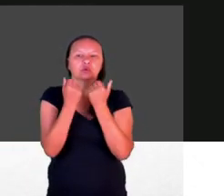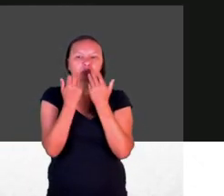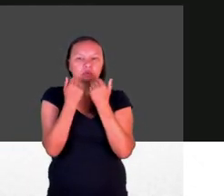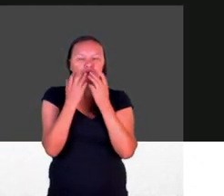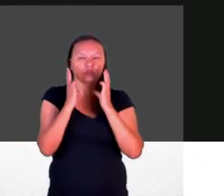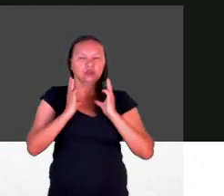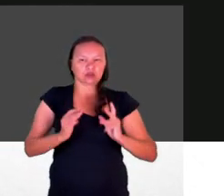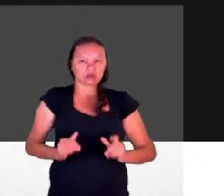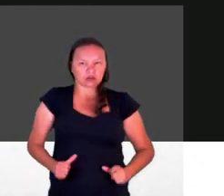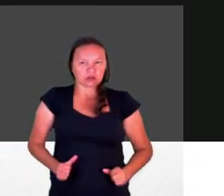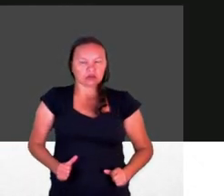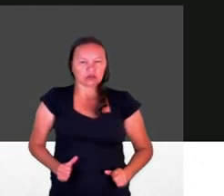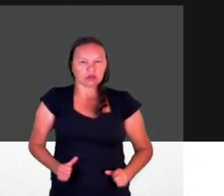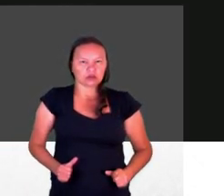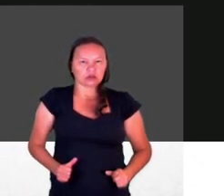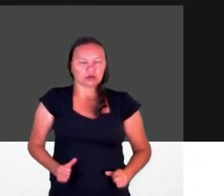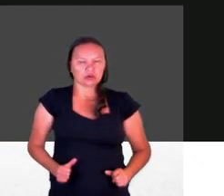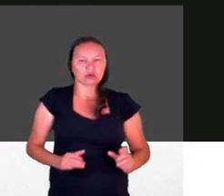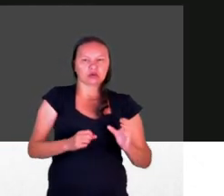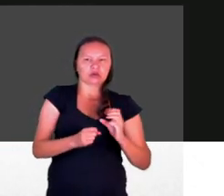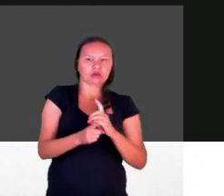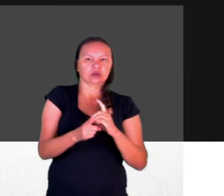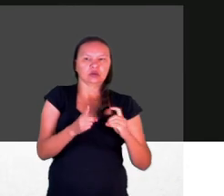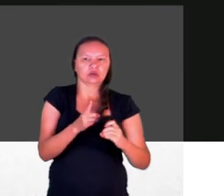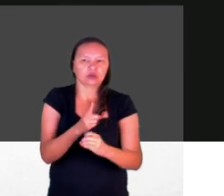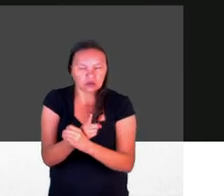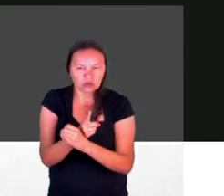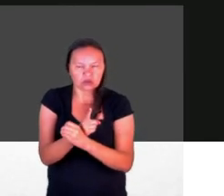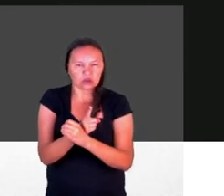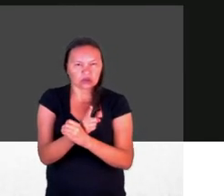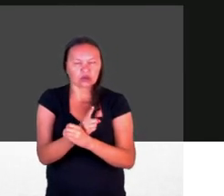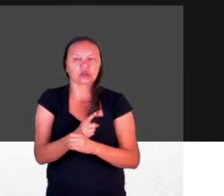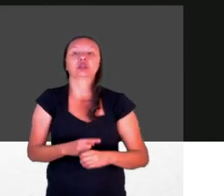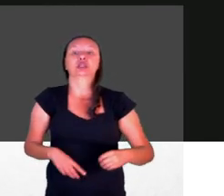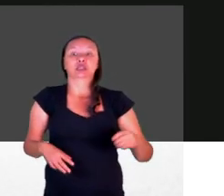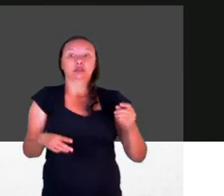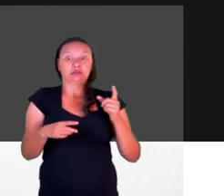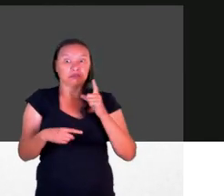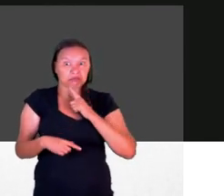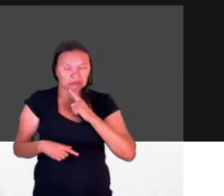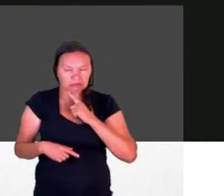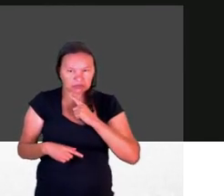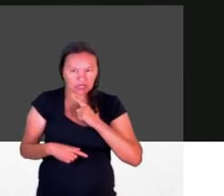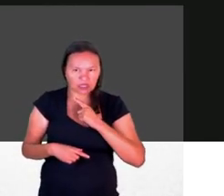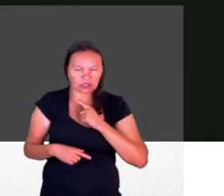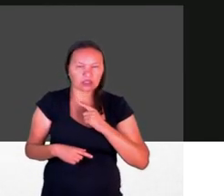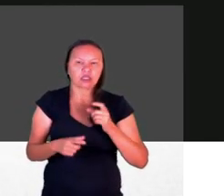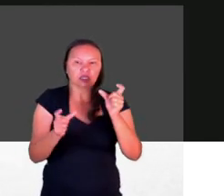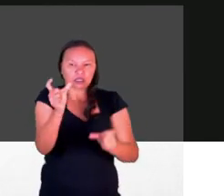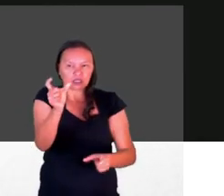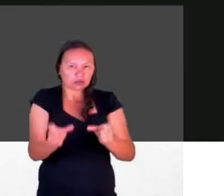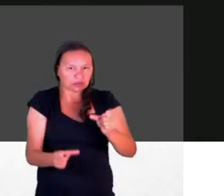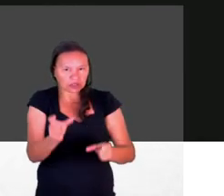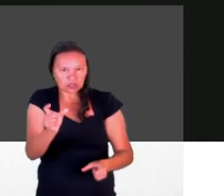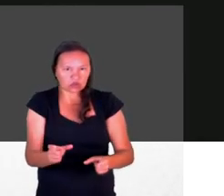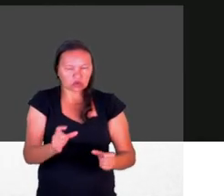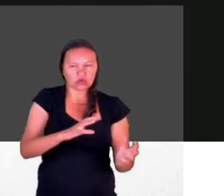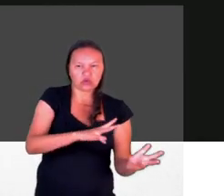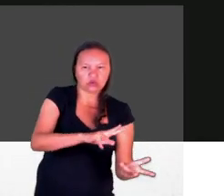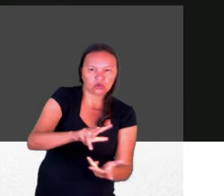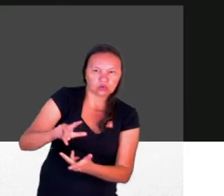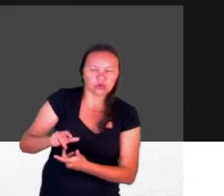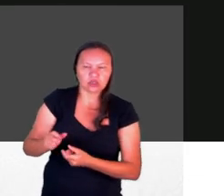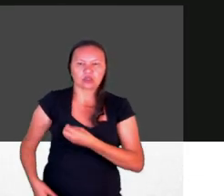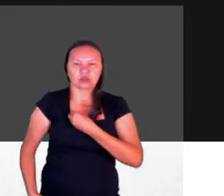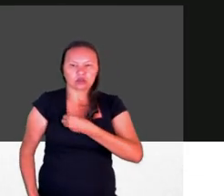ã ferraioli diz que diante da gravidade das emergências planetárias que nós estamos vivenciando